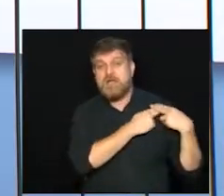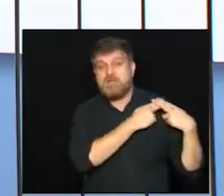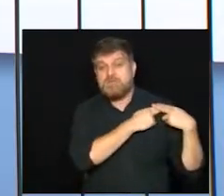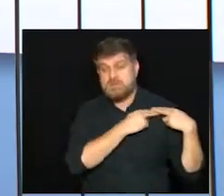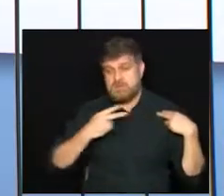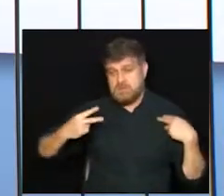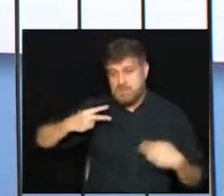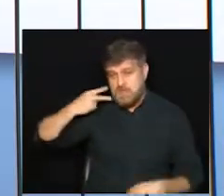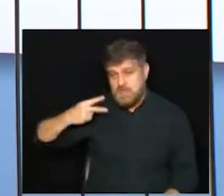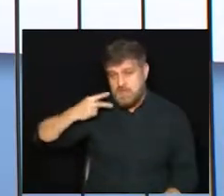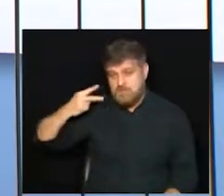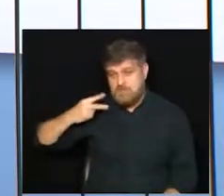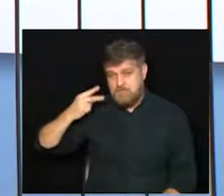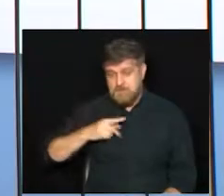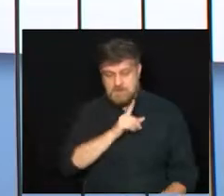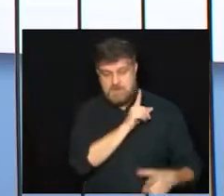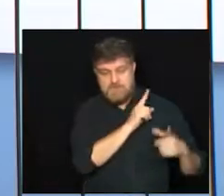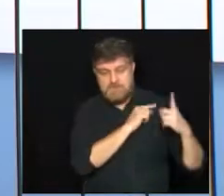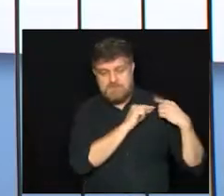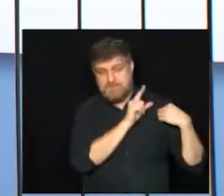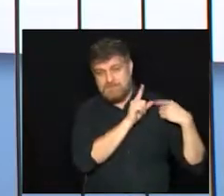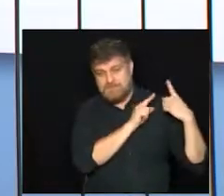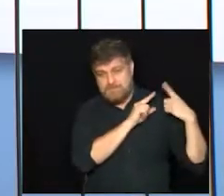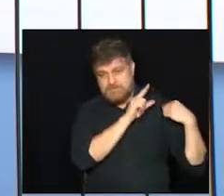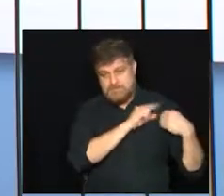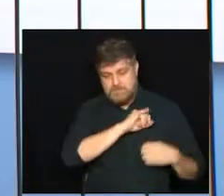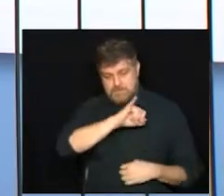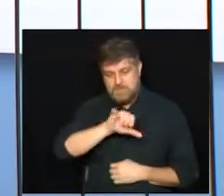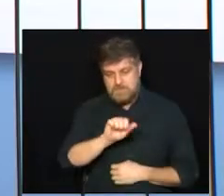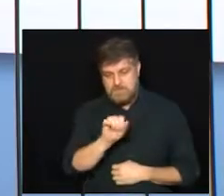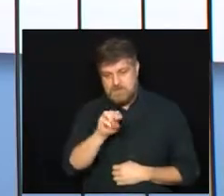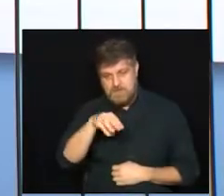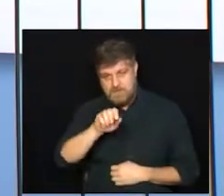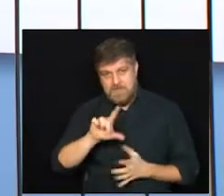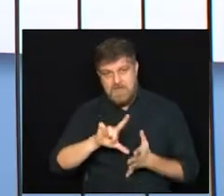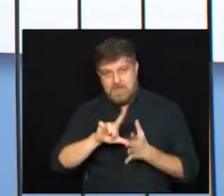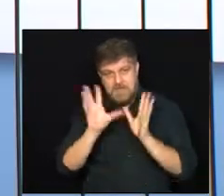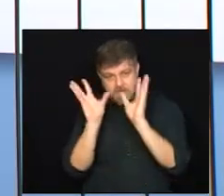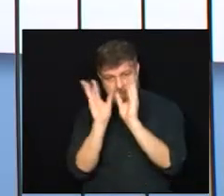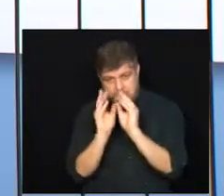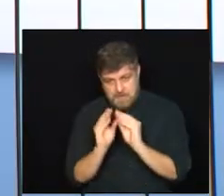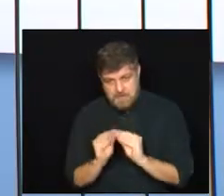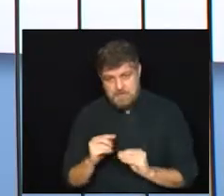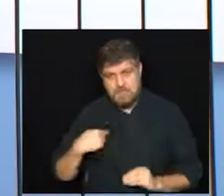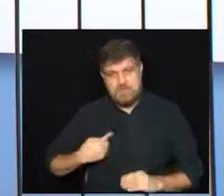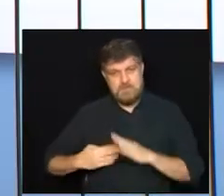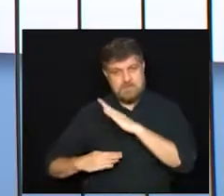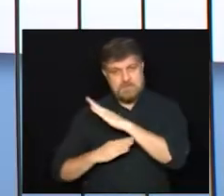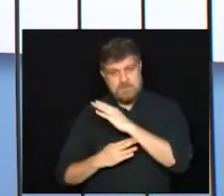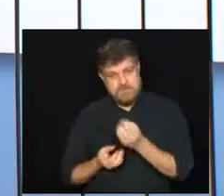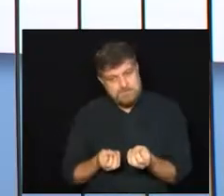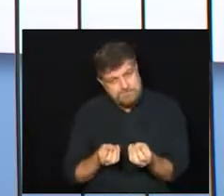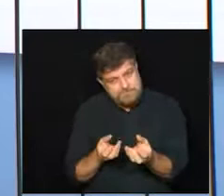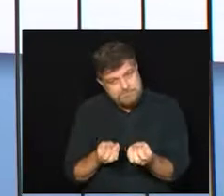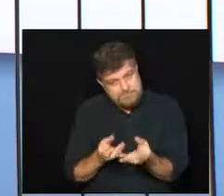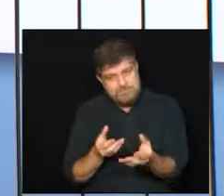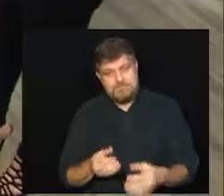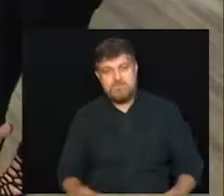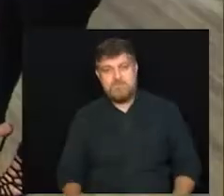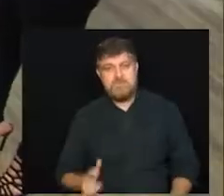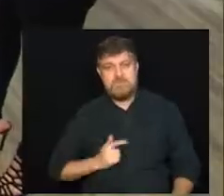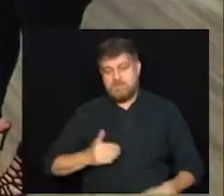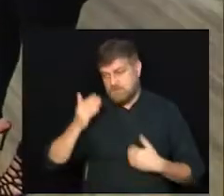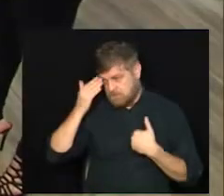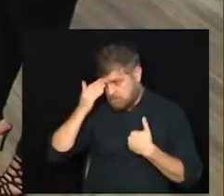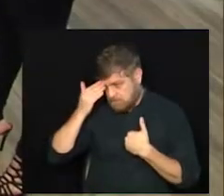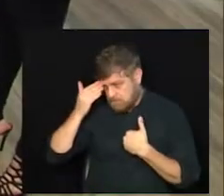do vereador Major Jaime. E a gente conta um resumo aqui no Notícias do Legislativo. Tá certo, Mina Abreu. Muito